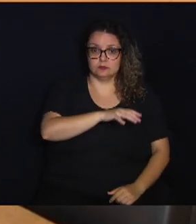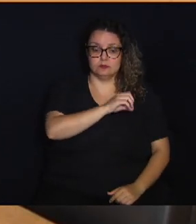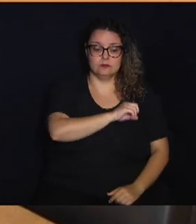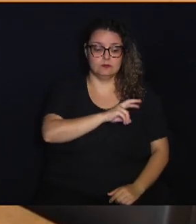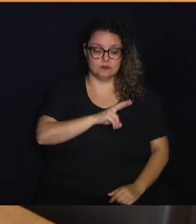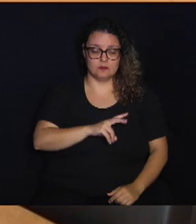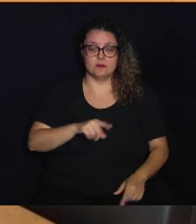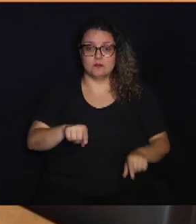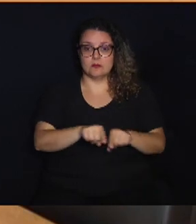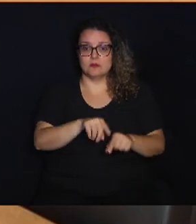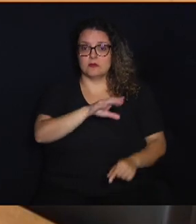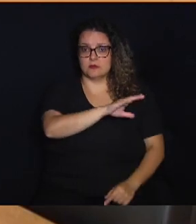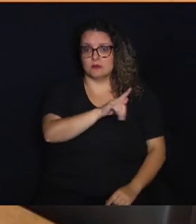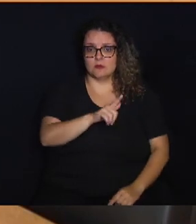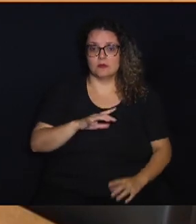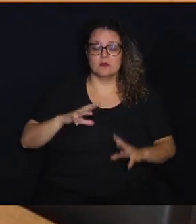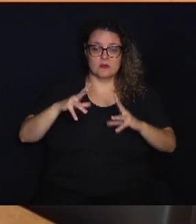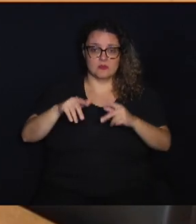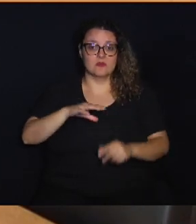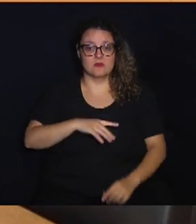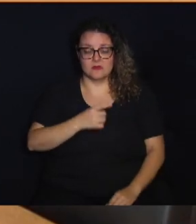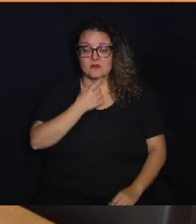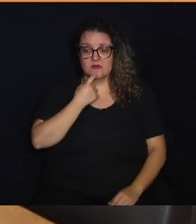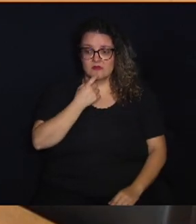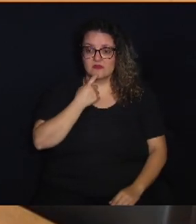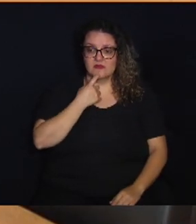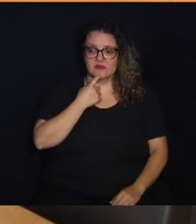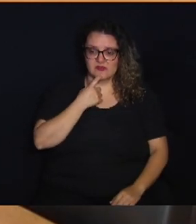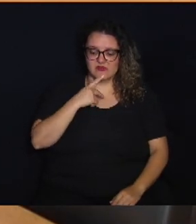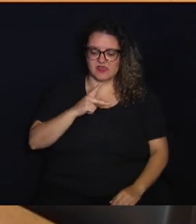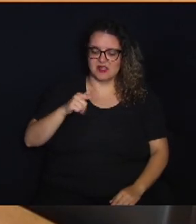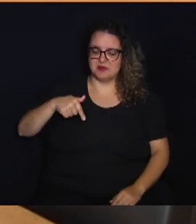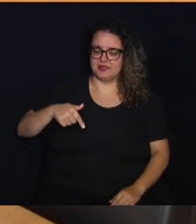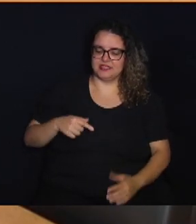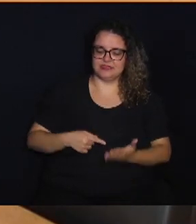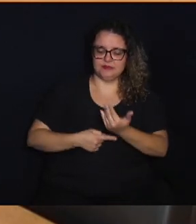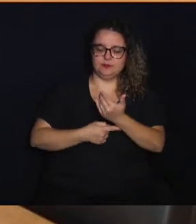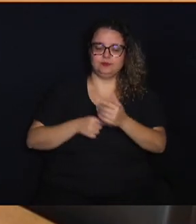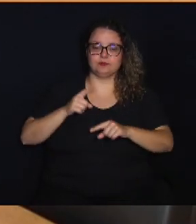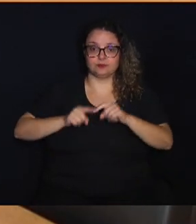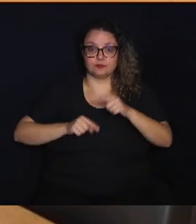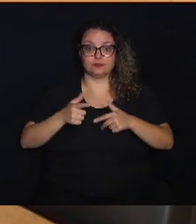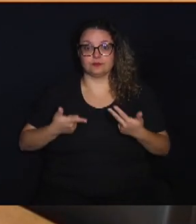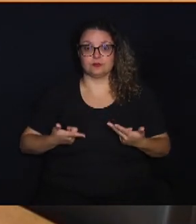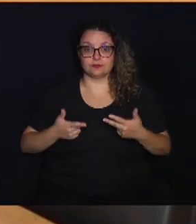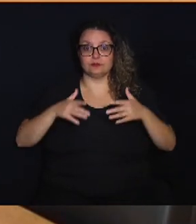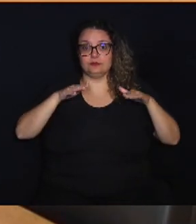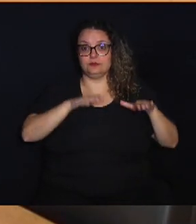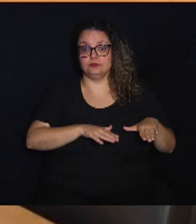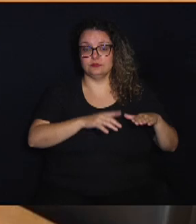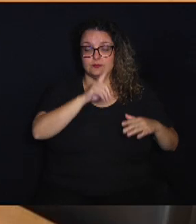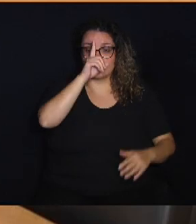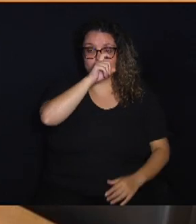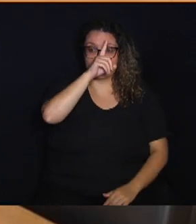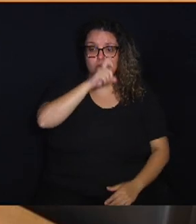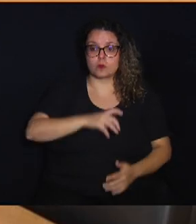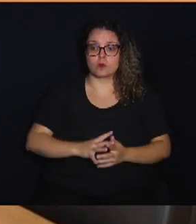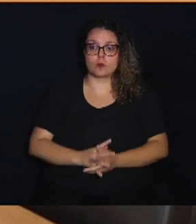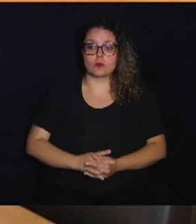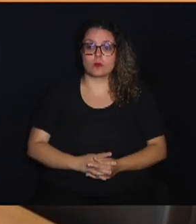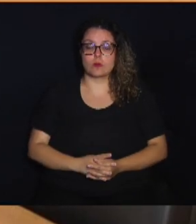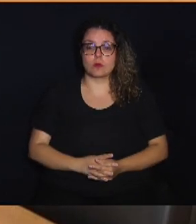Verde quanto da região do Campo Grande, da cidade como um todo. E o parque tecnológico, né, os aparelhos que estão instalados no hospital, são aparelhos